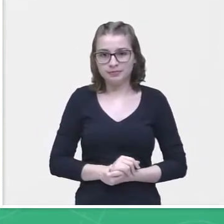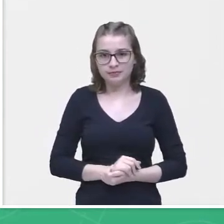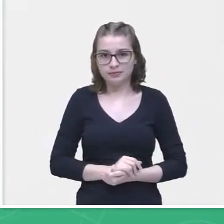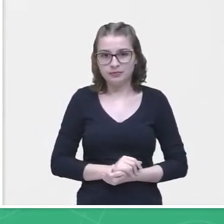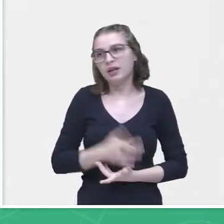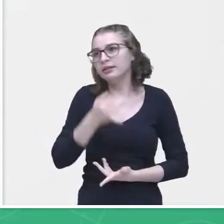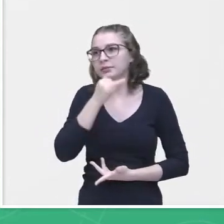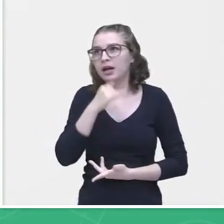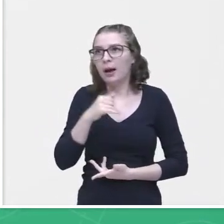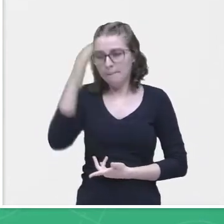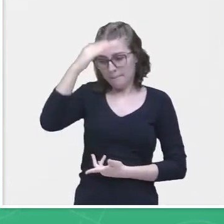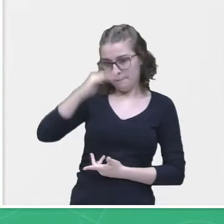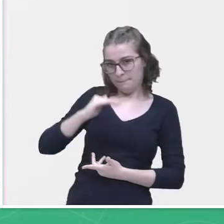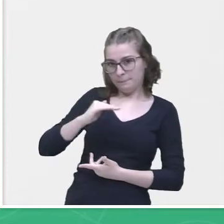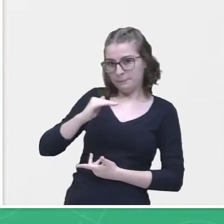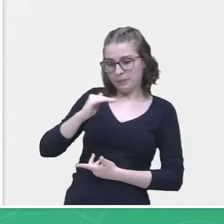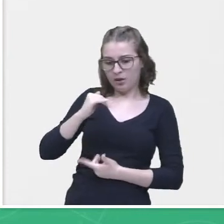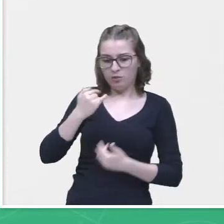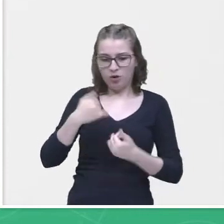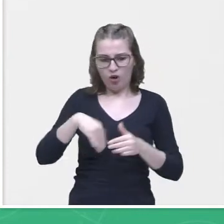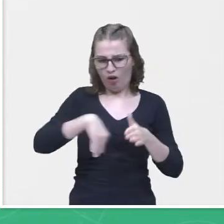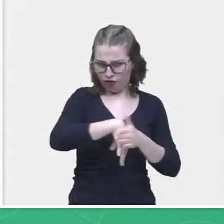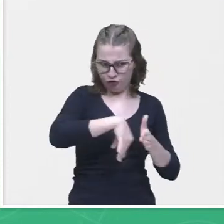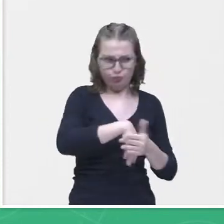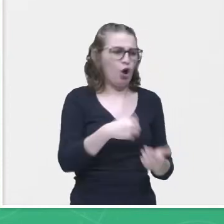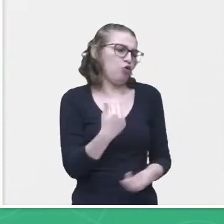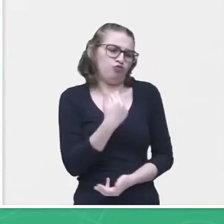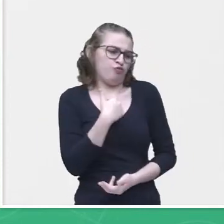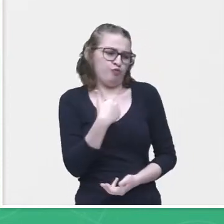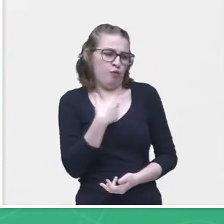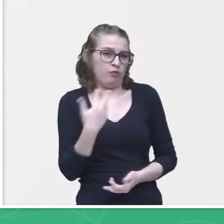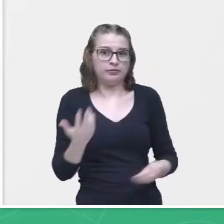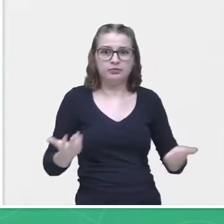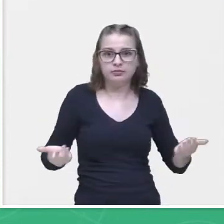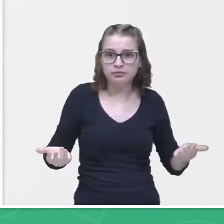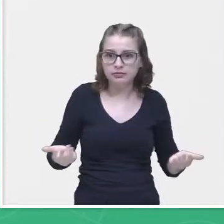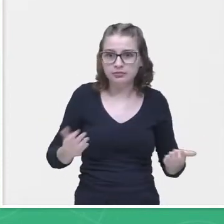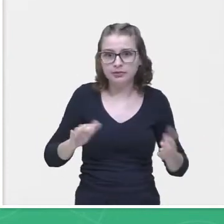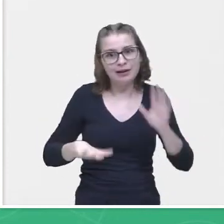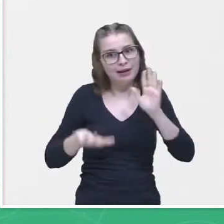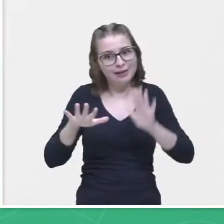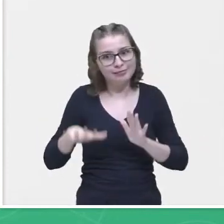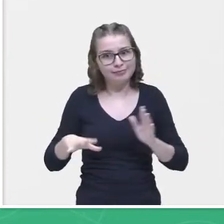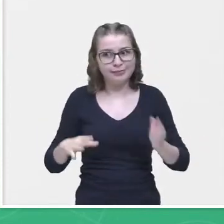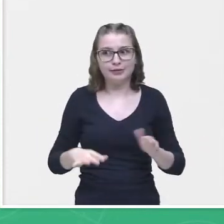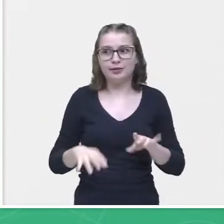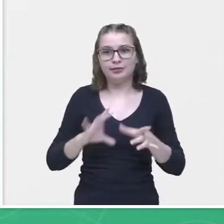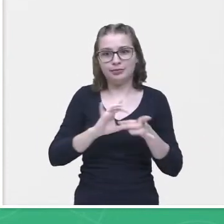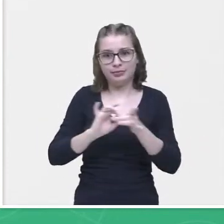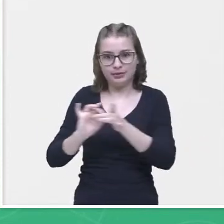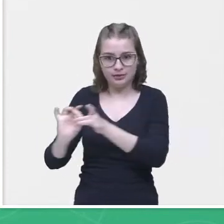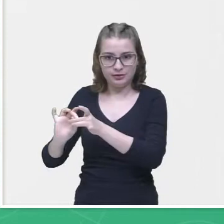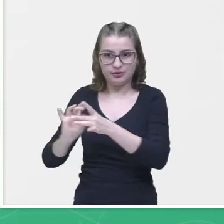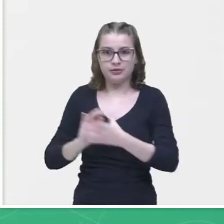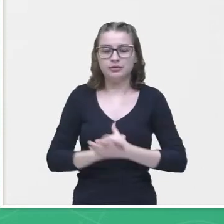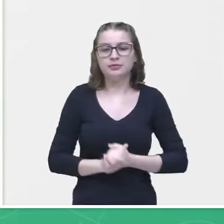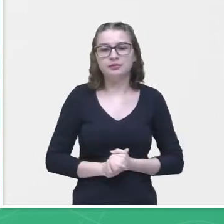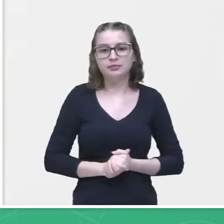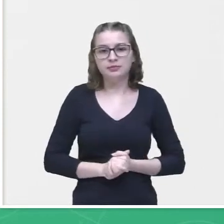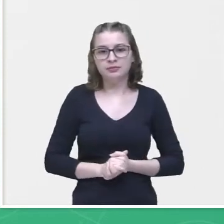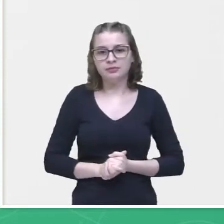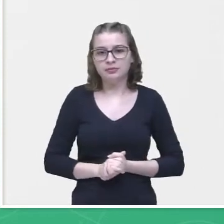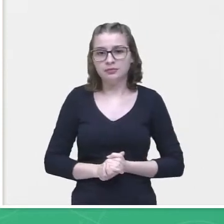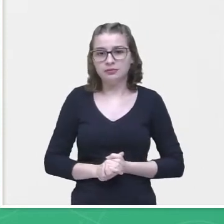não pode ser jogador de futebol. Não sei, tem várias situações, não é isso? E também tinha um outro exemplo que dizia assim,